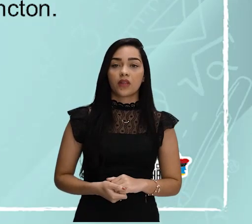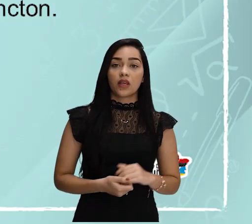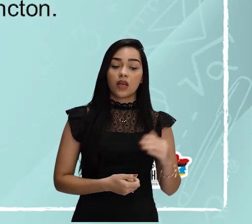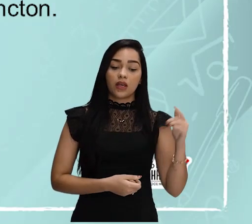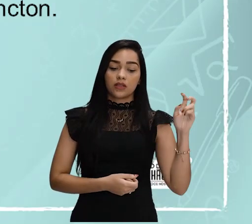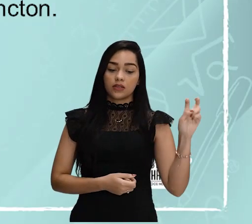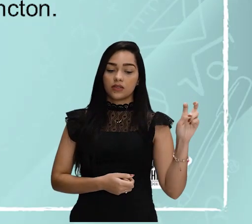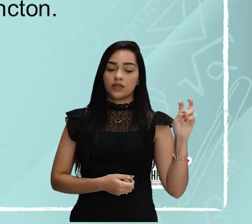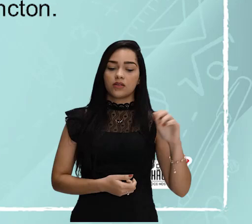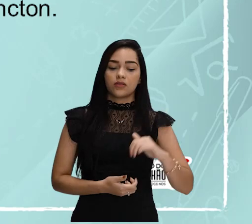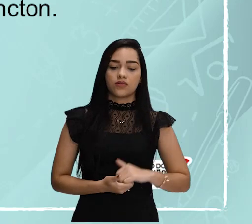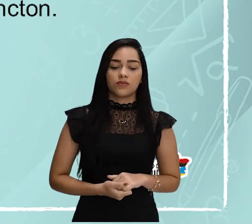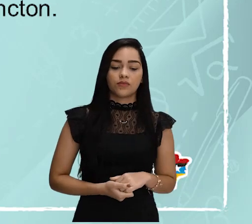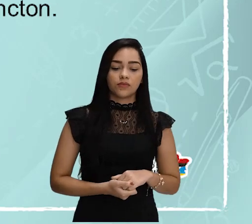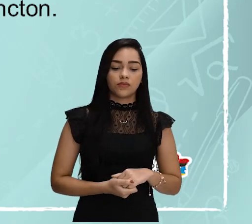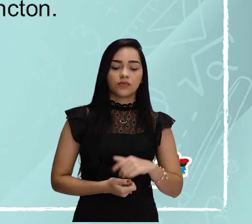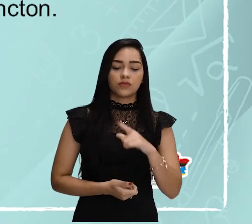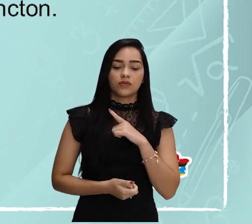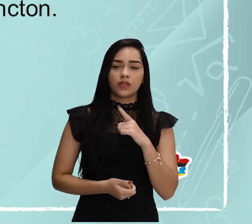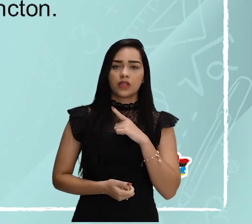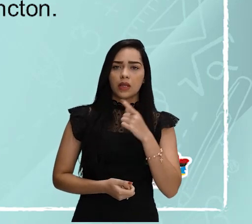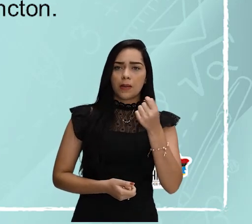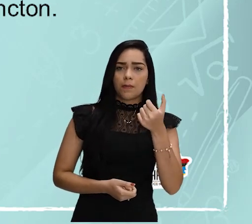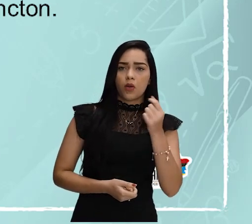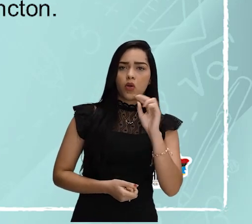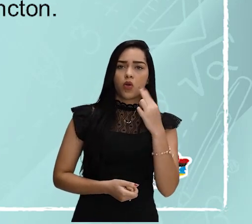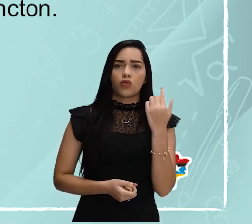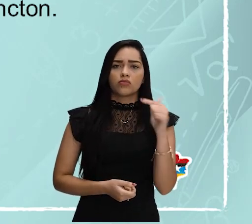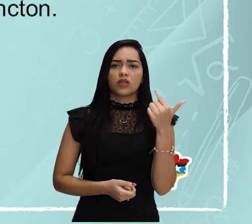ou nenhuma presença de plâncton.